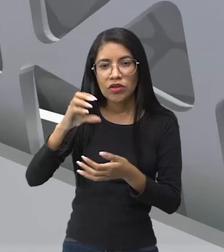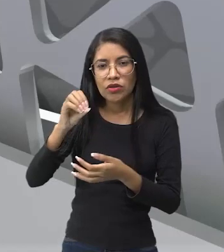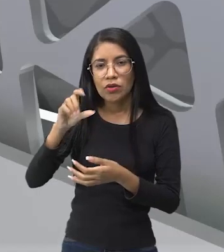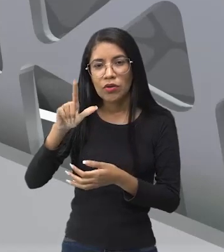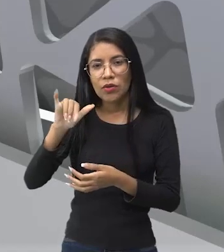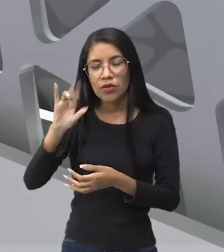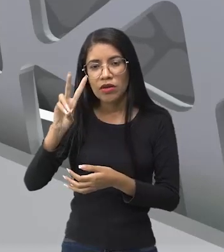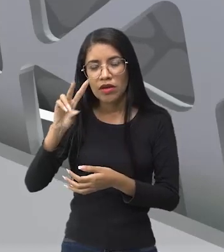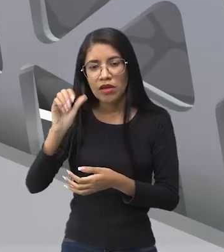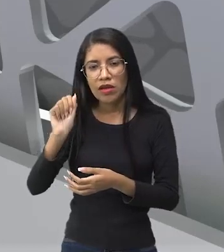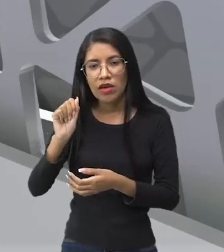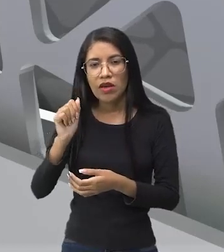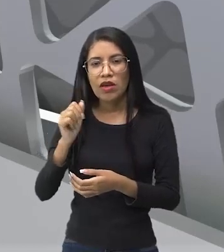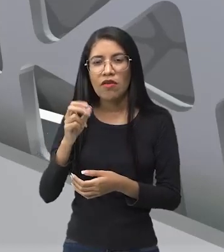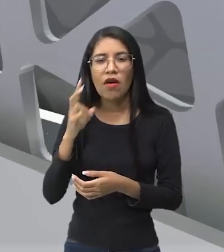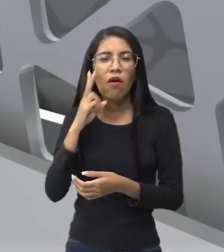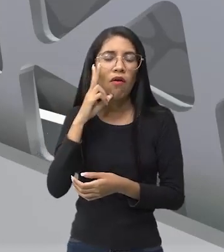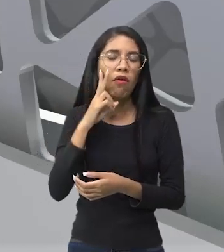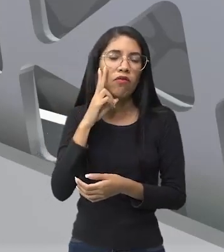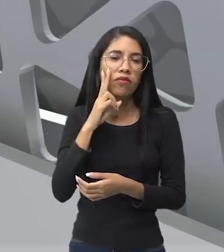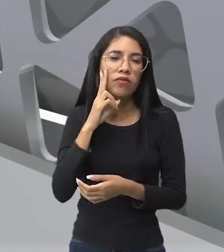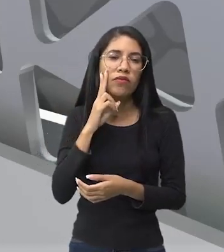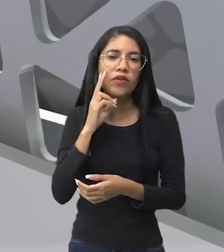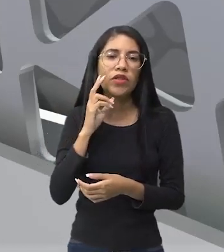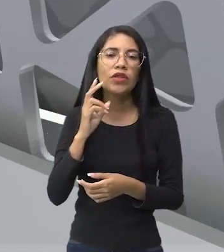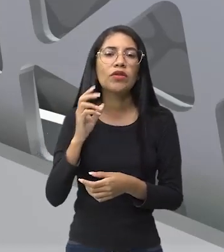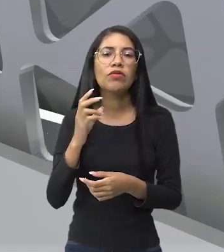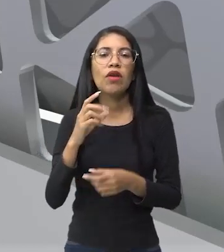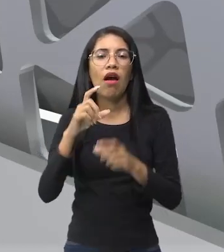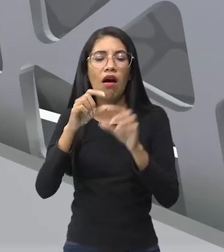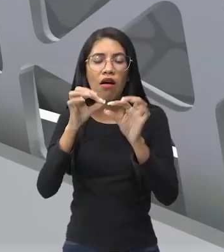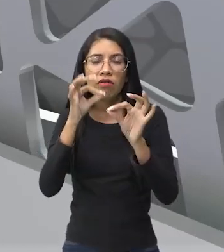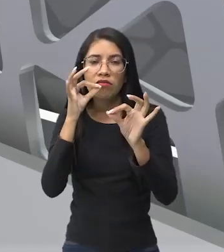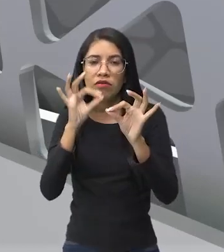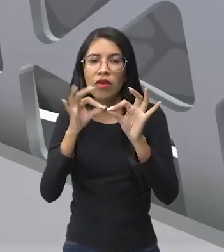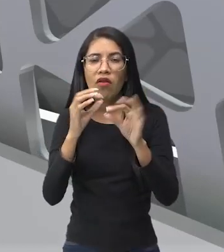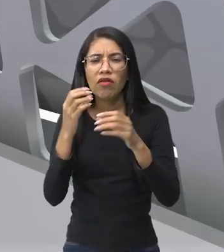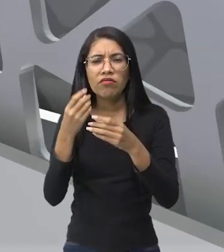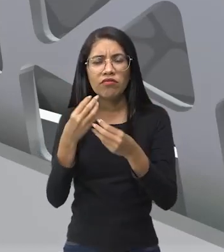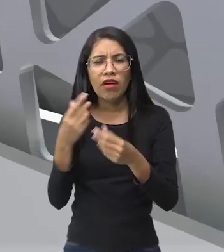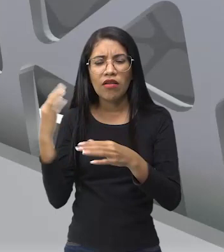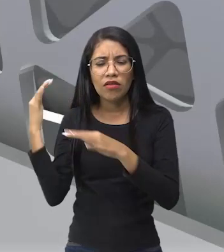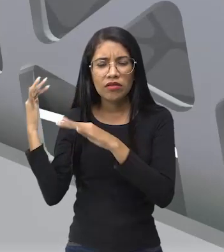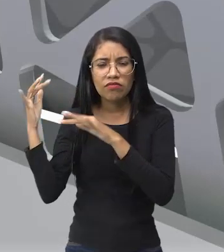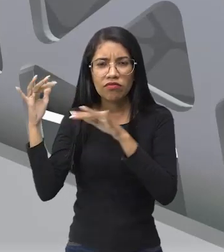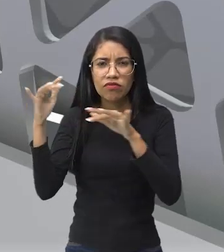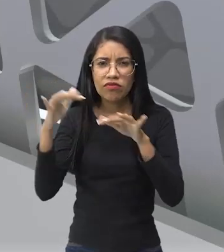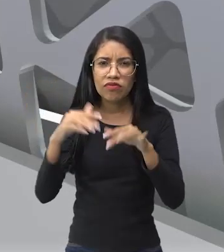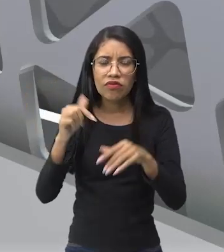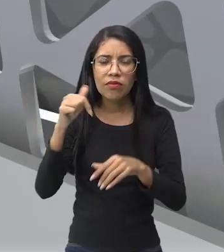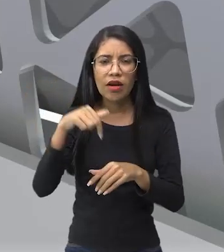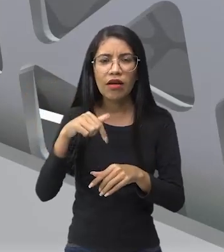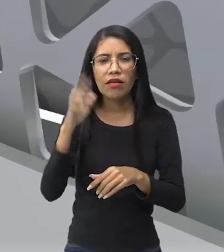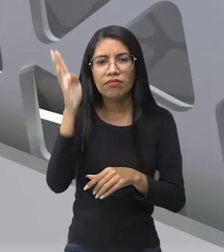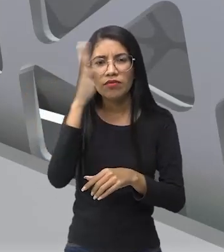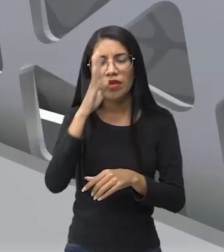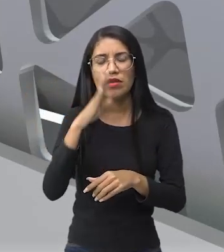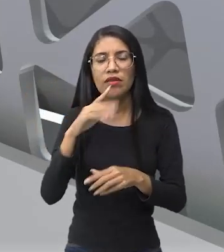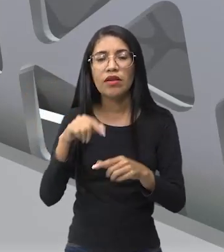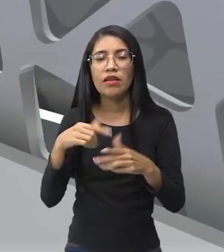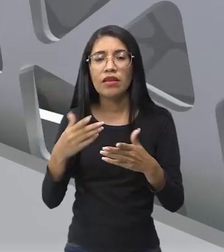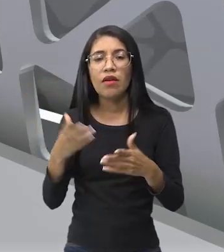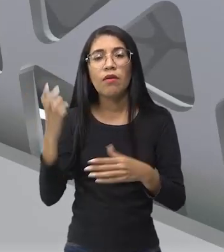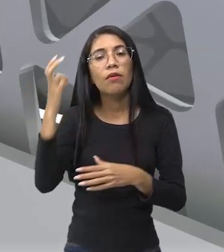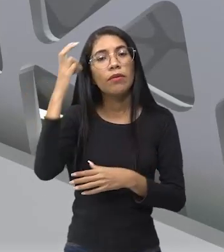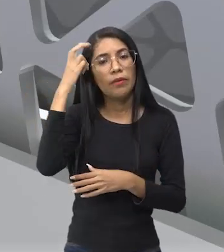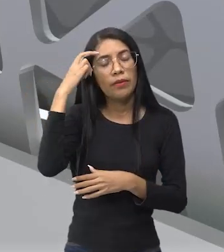outros alimentos, do vinho, a questão da uva, de outras coisas que foram trazidas e foram sendo agregadas. Então, a